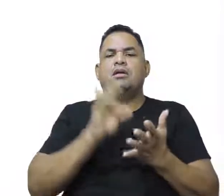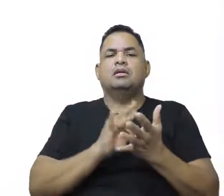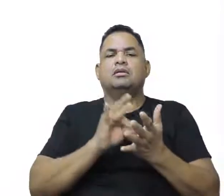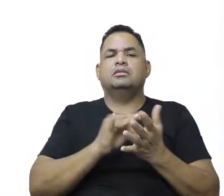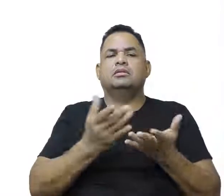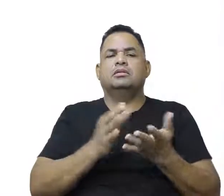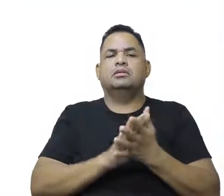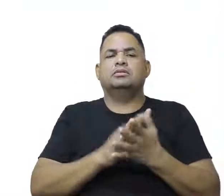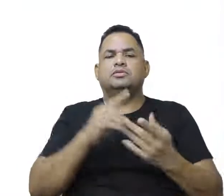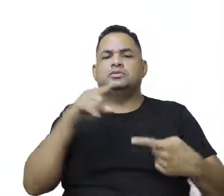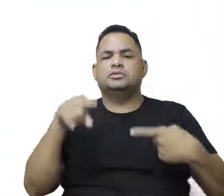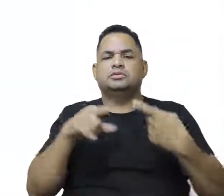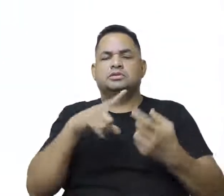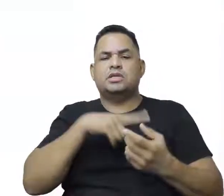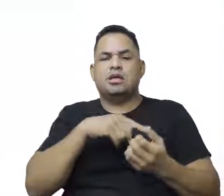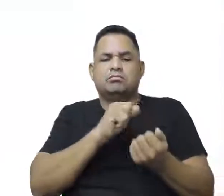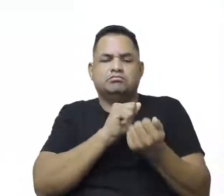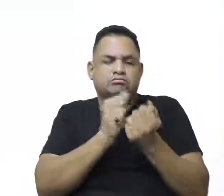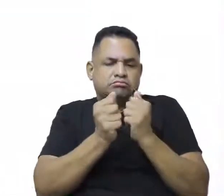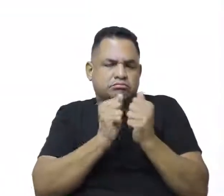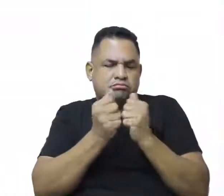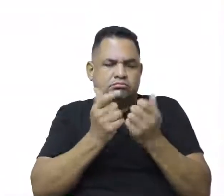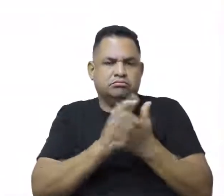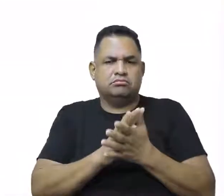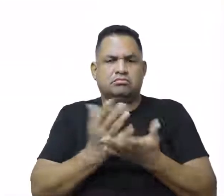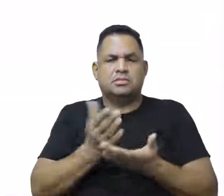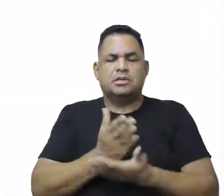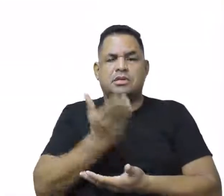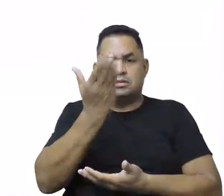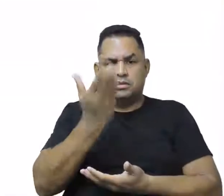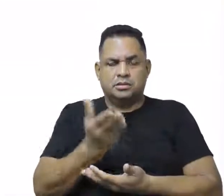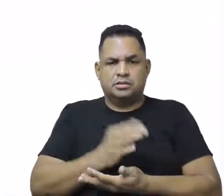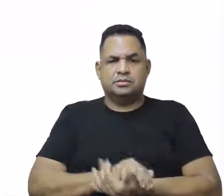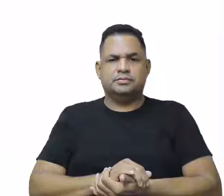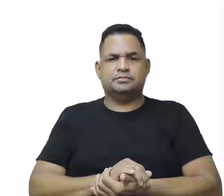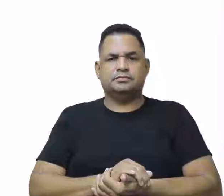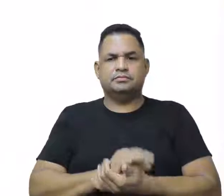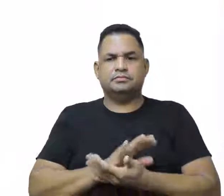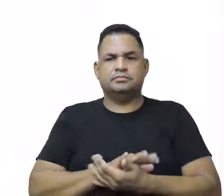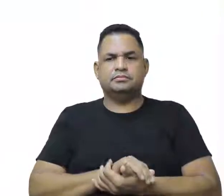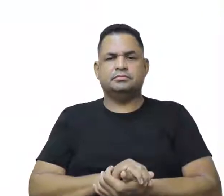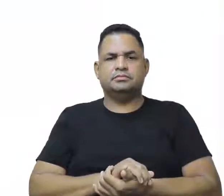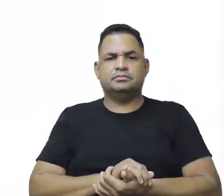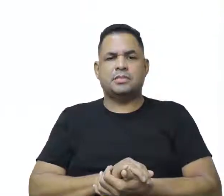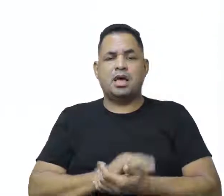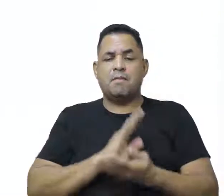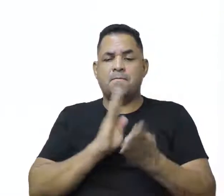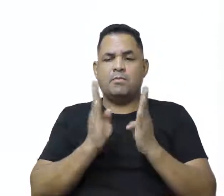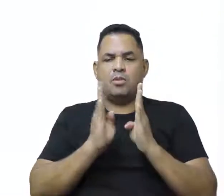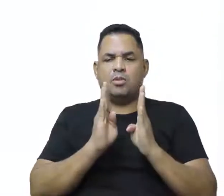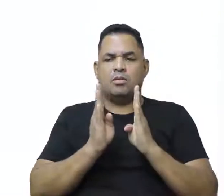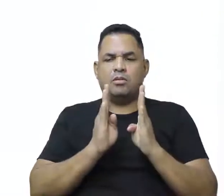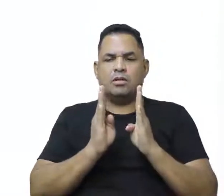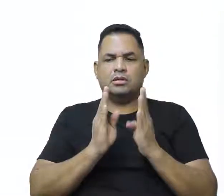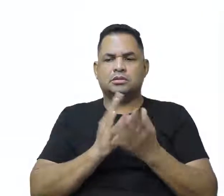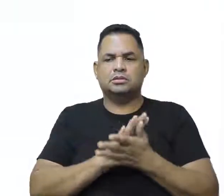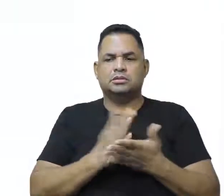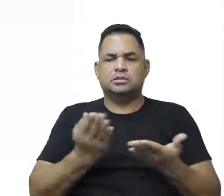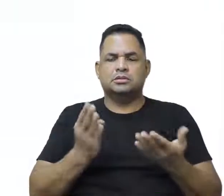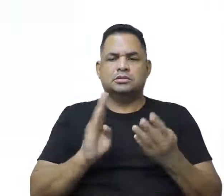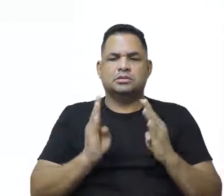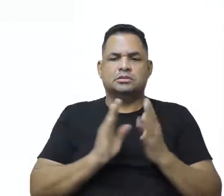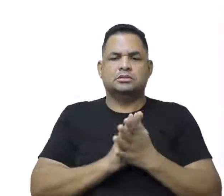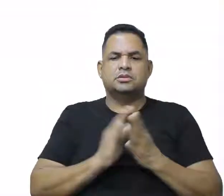manipulada por alguém, né? Aqui a gente está fazendo um recorte dizendo que é pela burguesia, né? Pela burguesia,